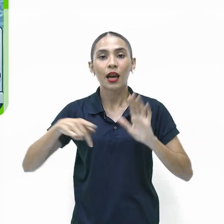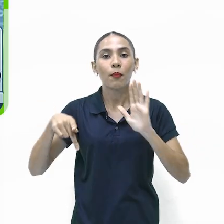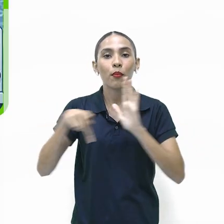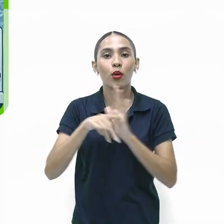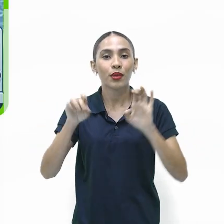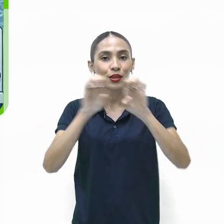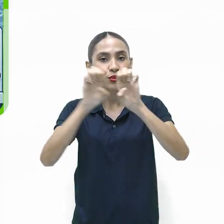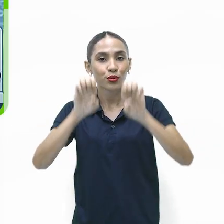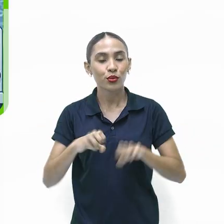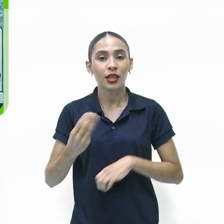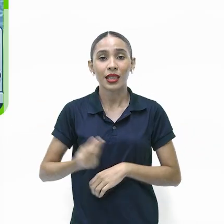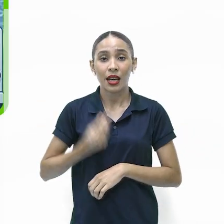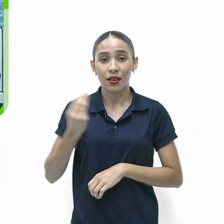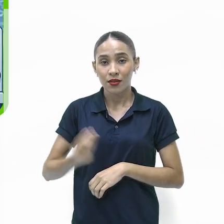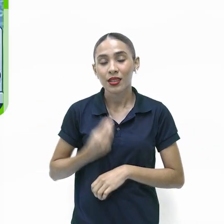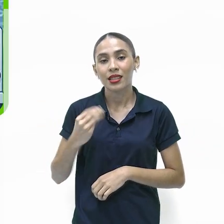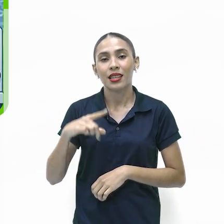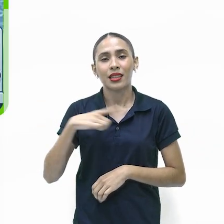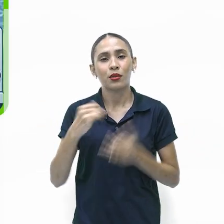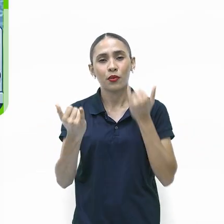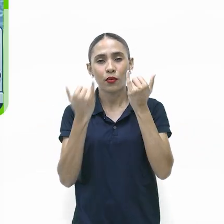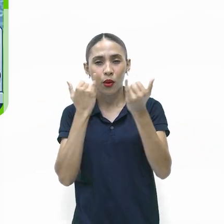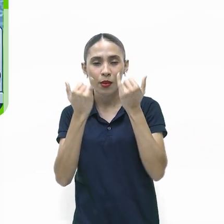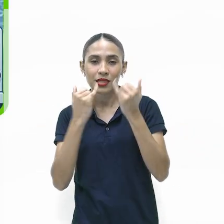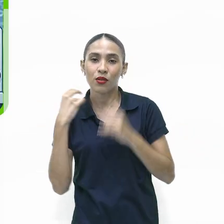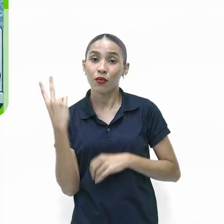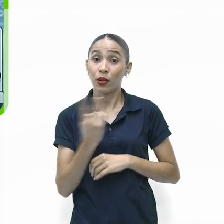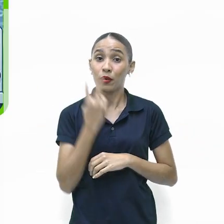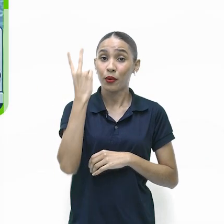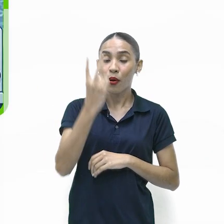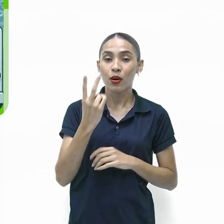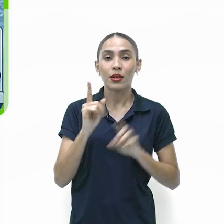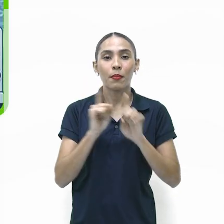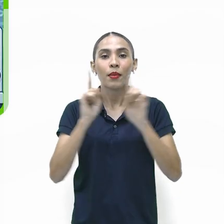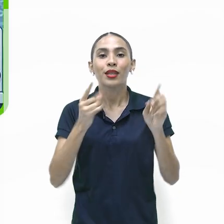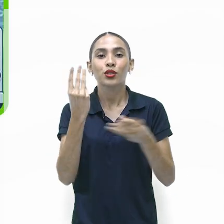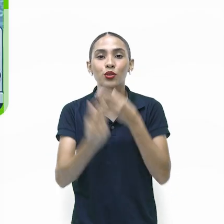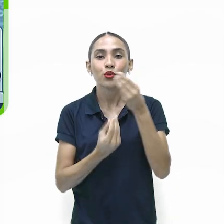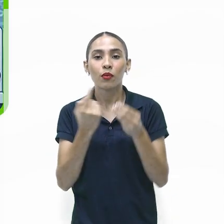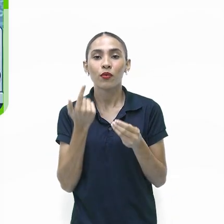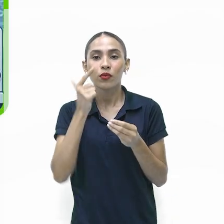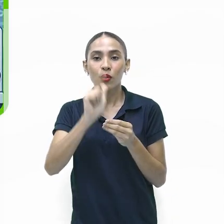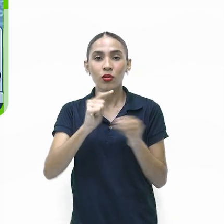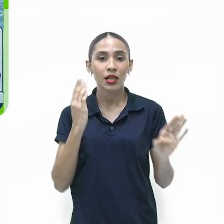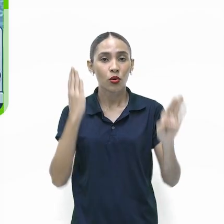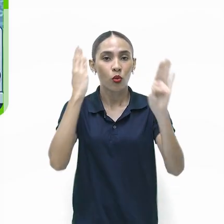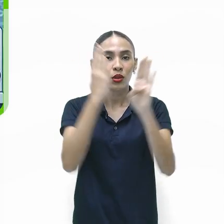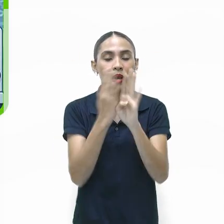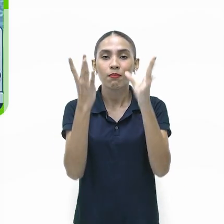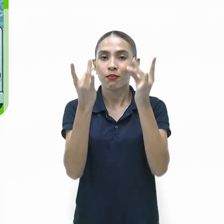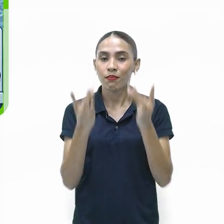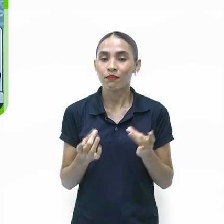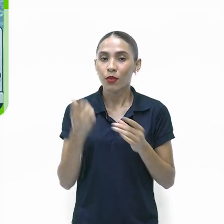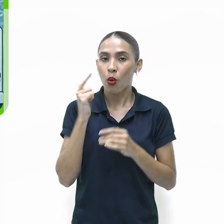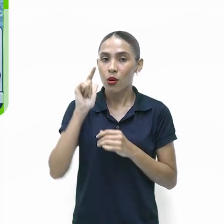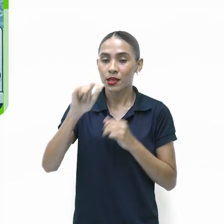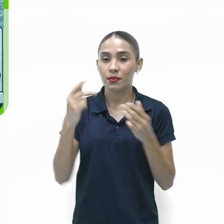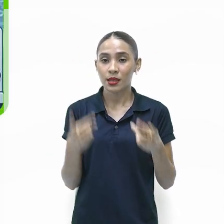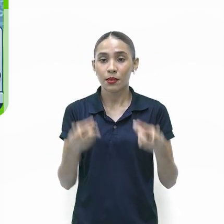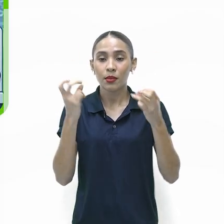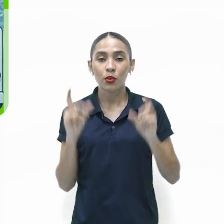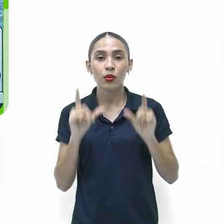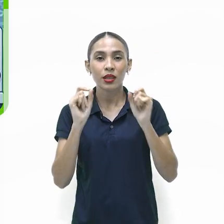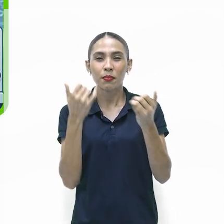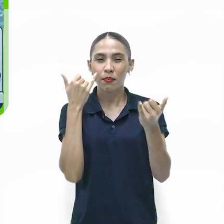código da vida, né, com bastante informações, e que quando você desvenda essas informações, né, destrincha ela, você